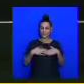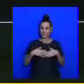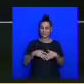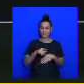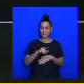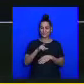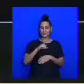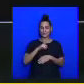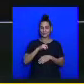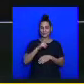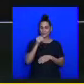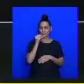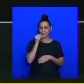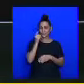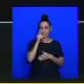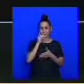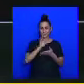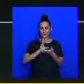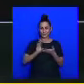você ainda tem chances.